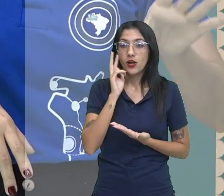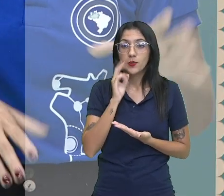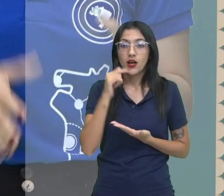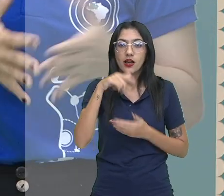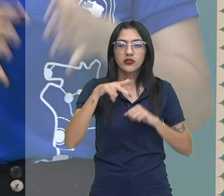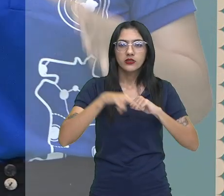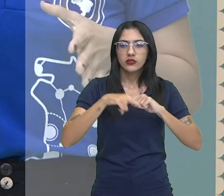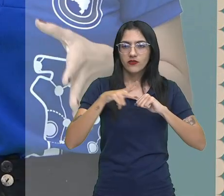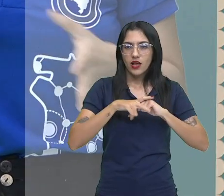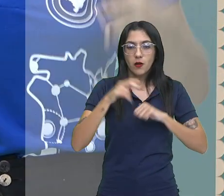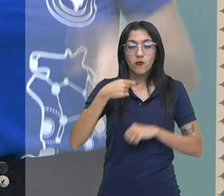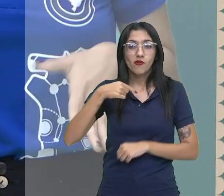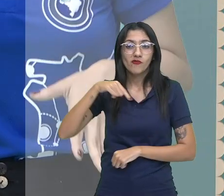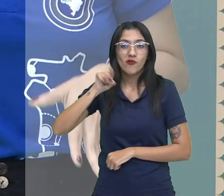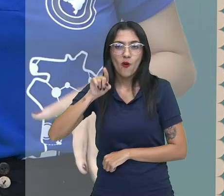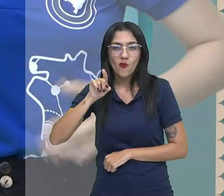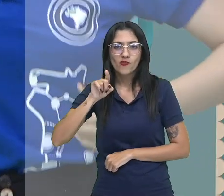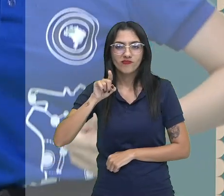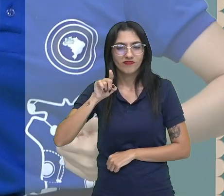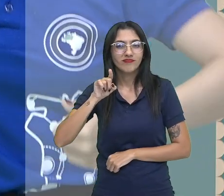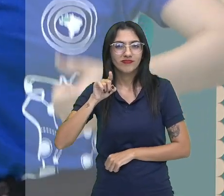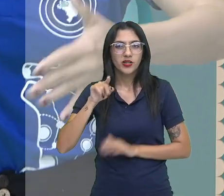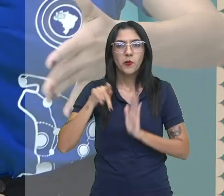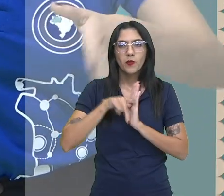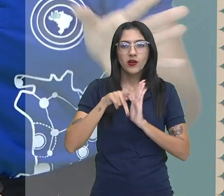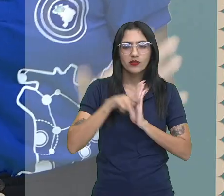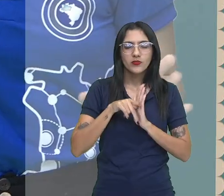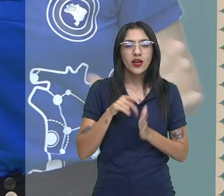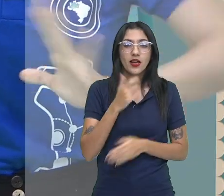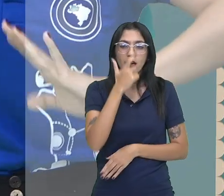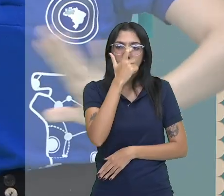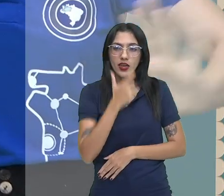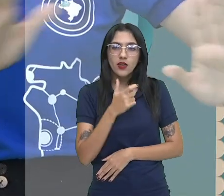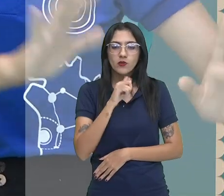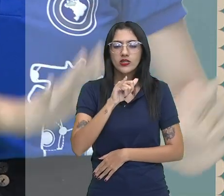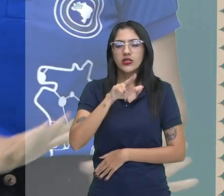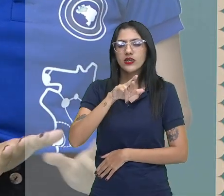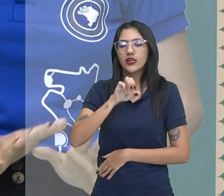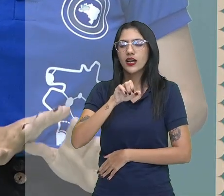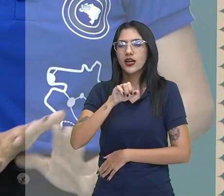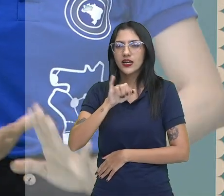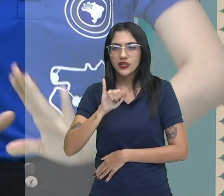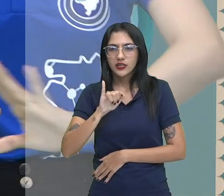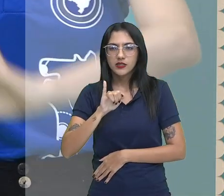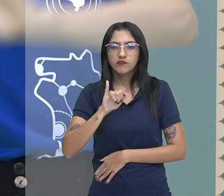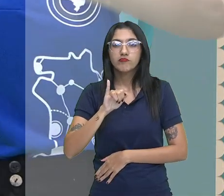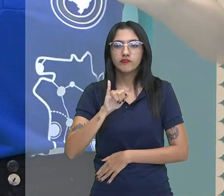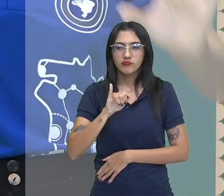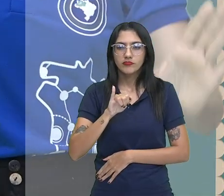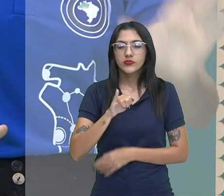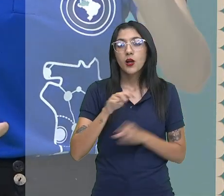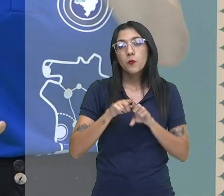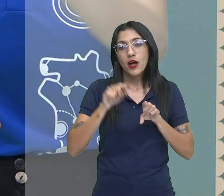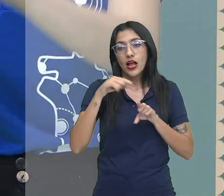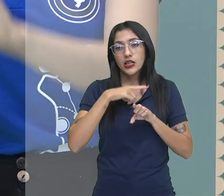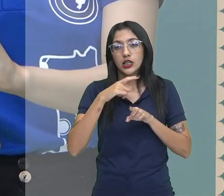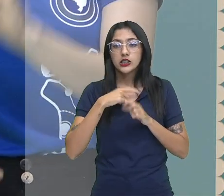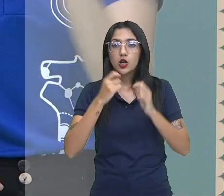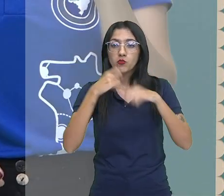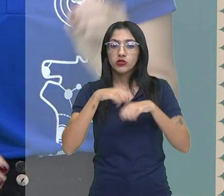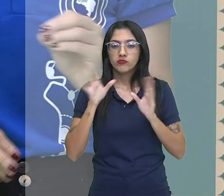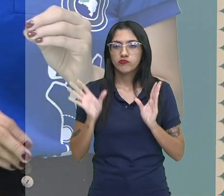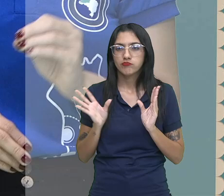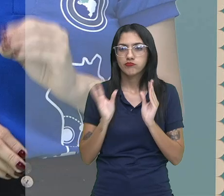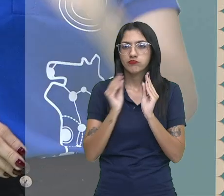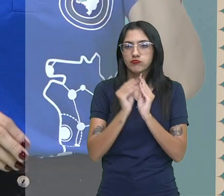verbo ir, ele pode ser ele mesmo. Eu irei à sua casa. Isso aí já é uma outra história. Mas ele serve para compor